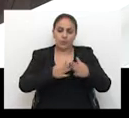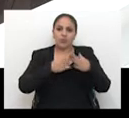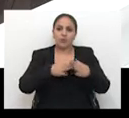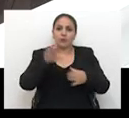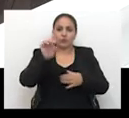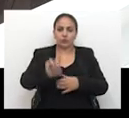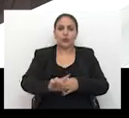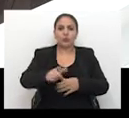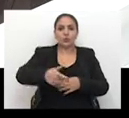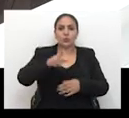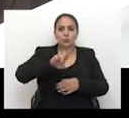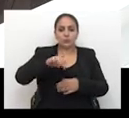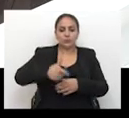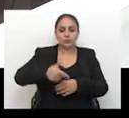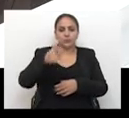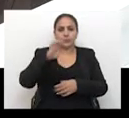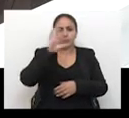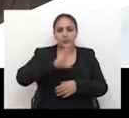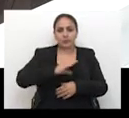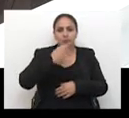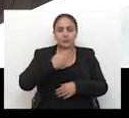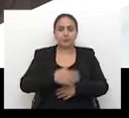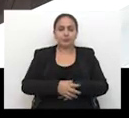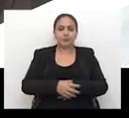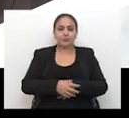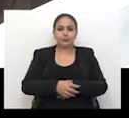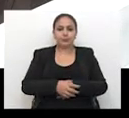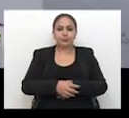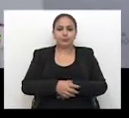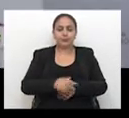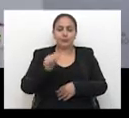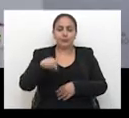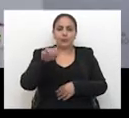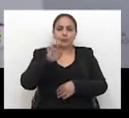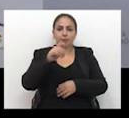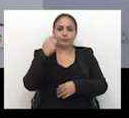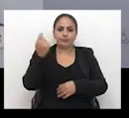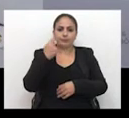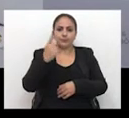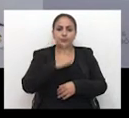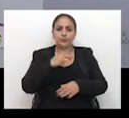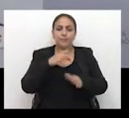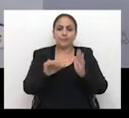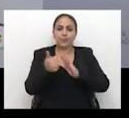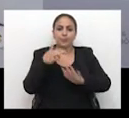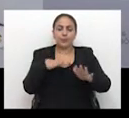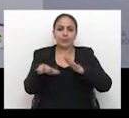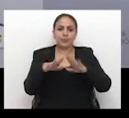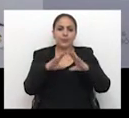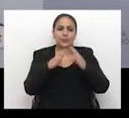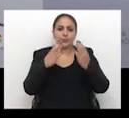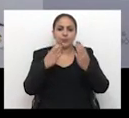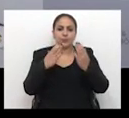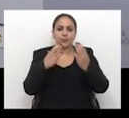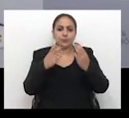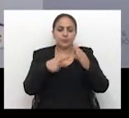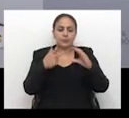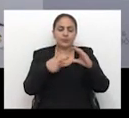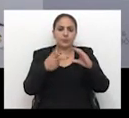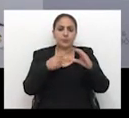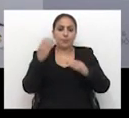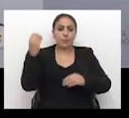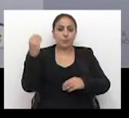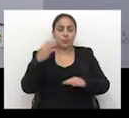defende o direito ao porte de arma para o cidadão de bem recentemente aqui no rio grande do sul nós tivemos uma primeira movimentação na câmara de vereadores